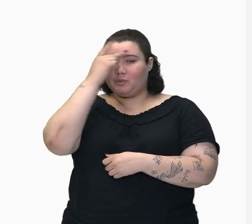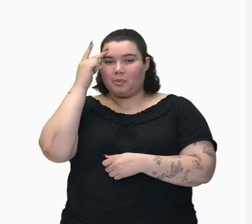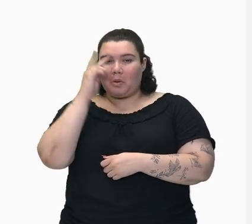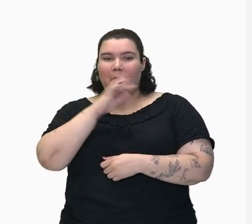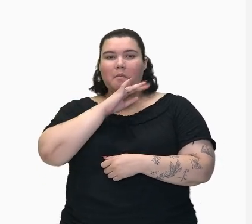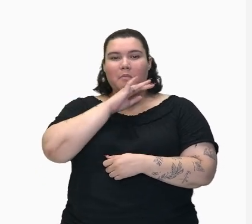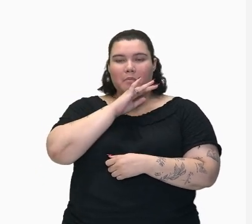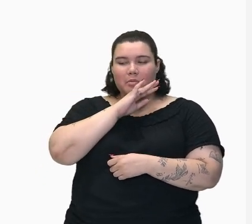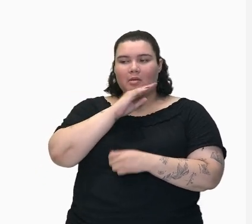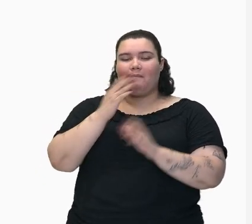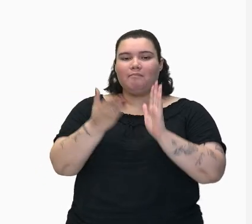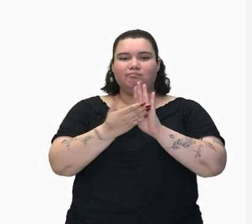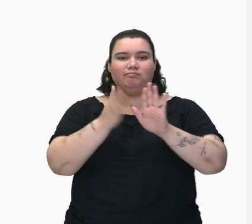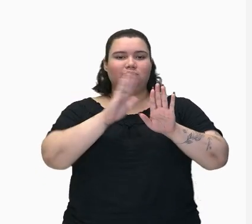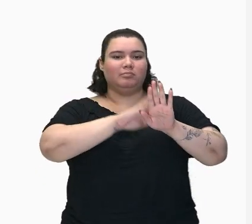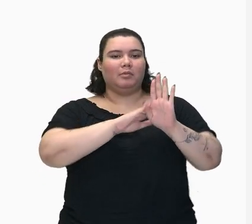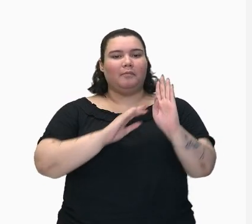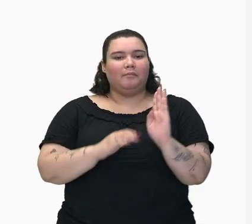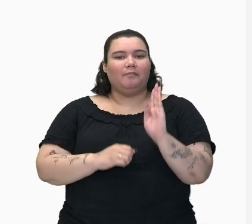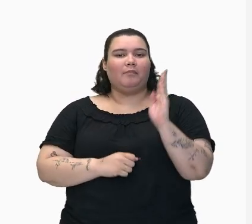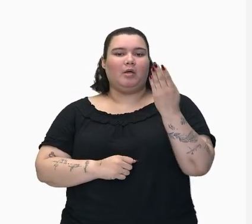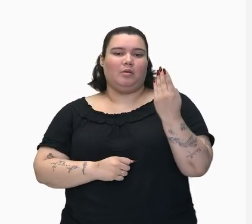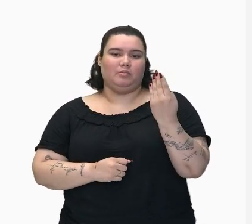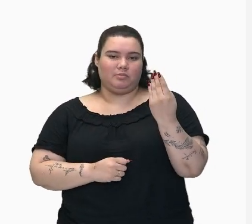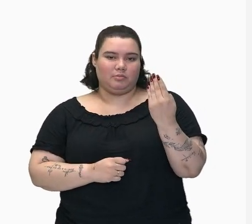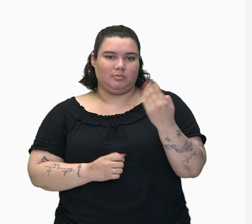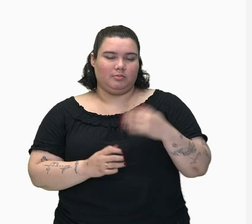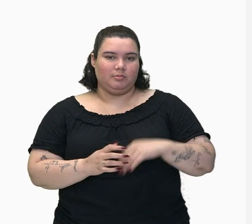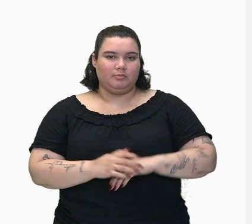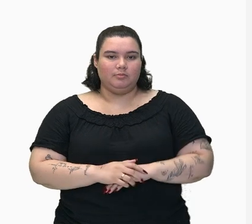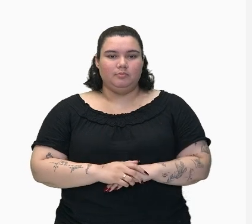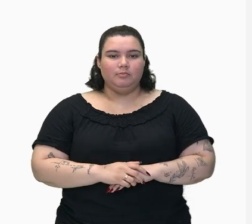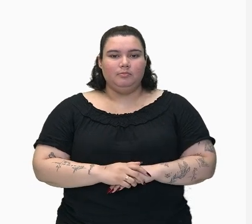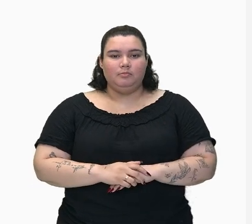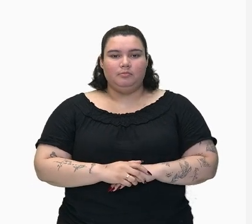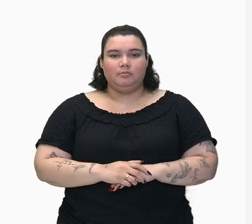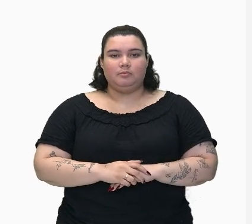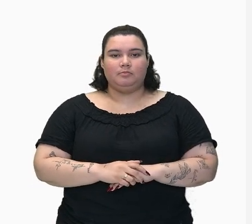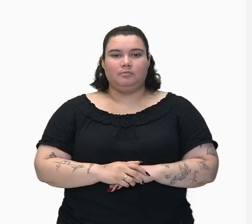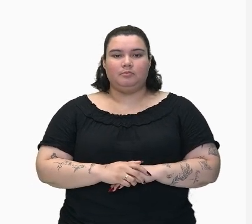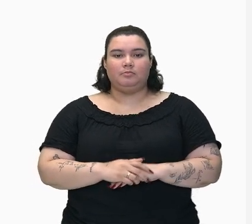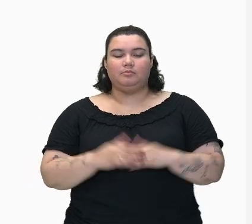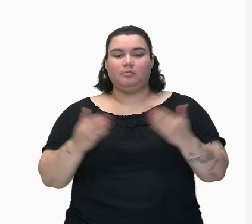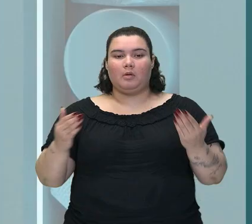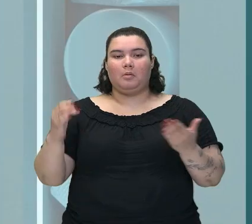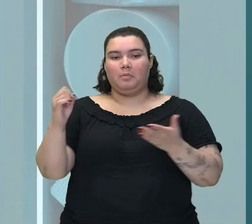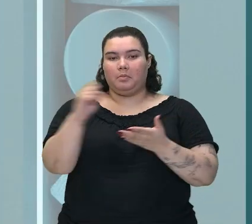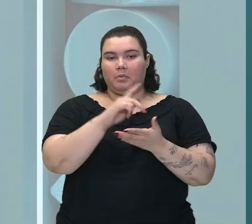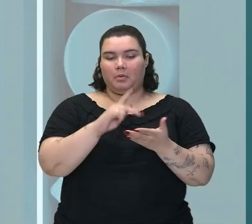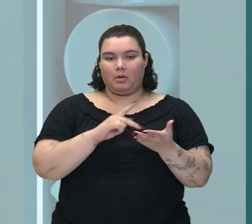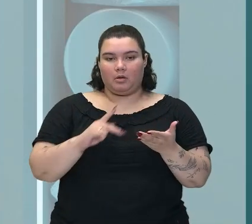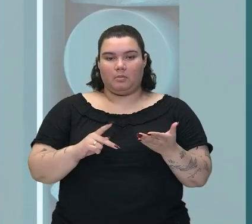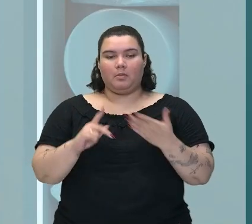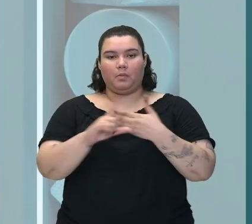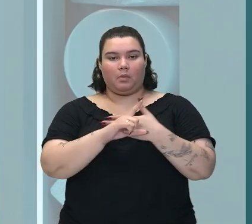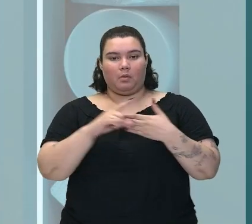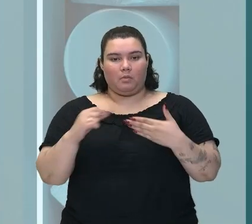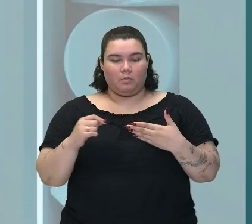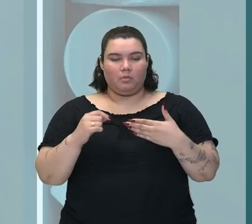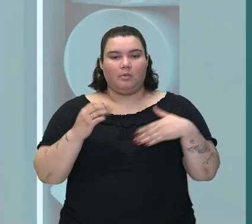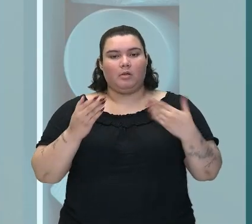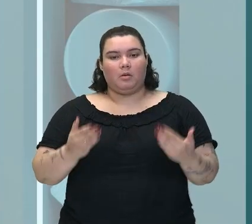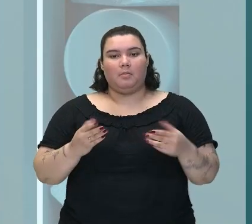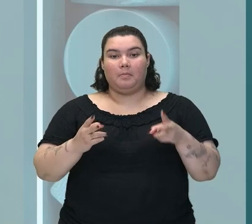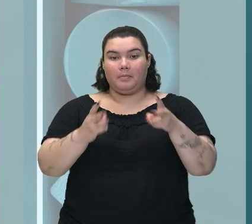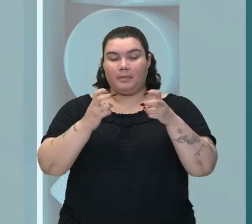que te afaga, escarra nessa boca que te beija. Então, poema de Augusto dos Anjos. Percebam, gente, que o